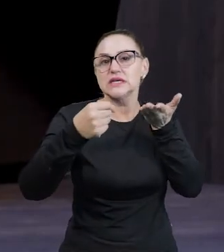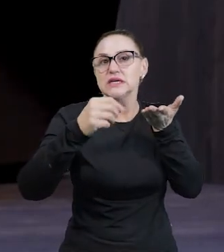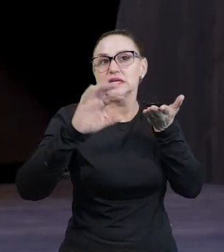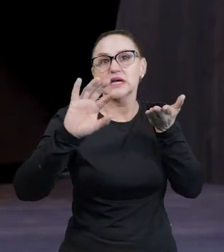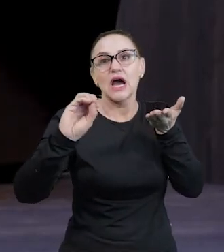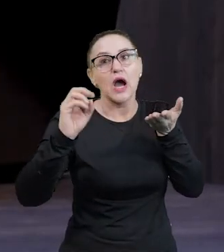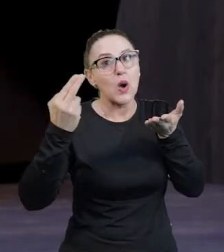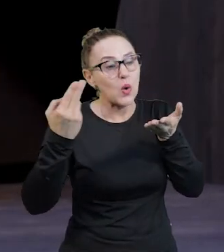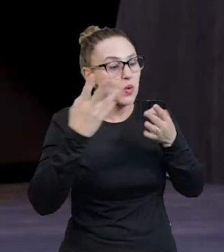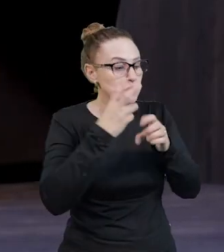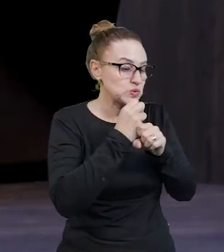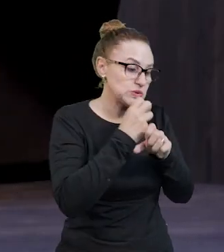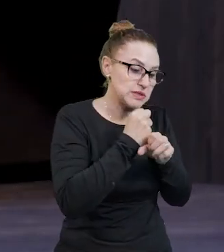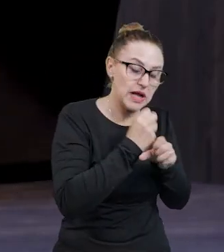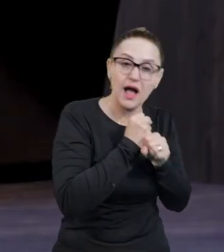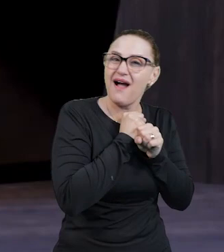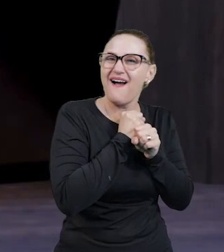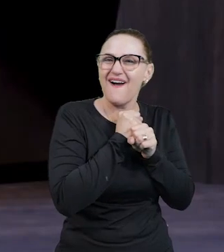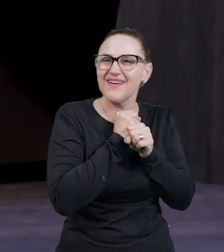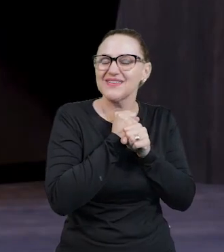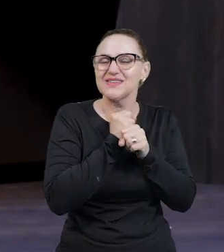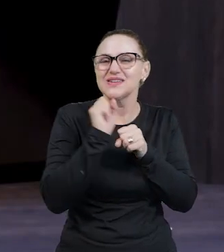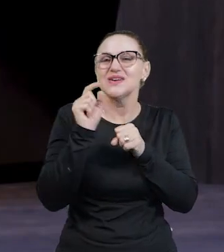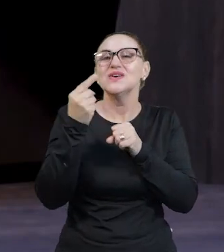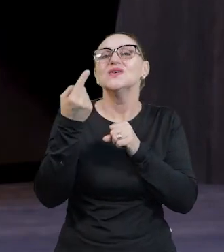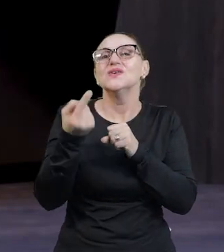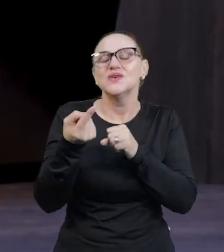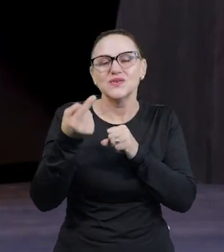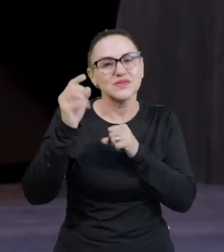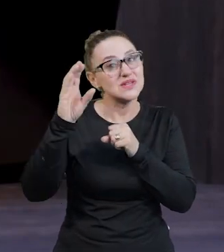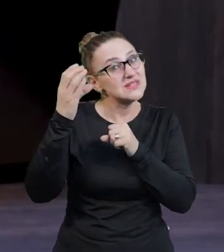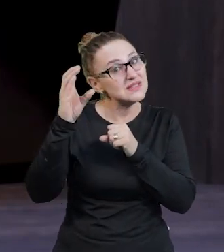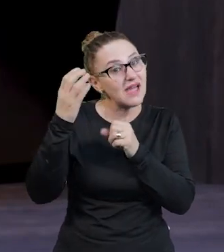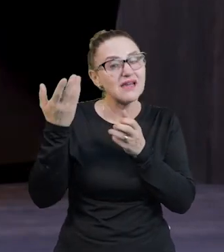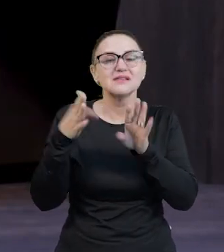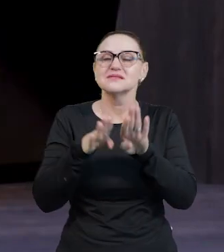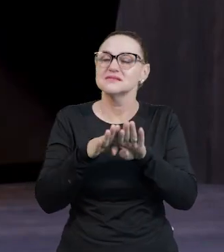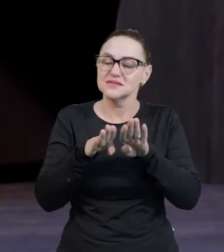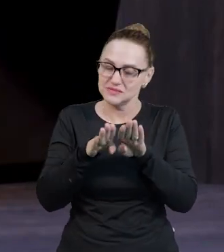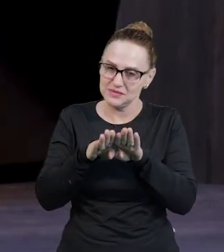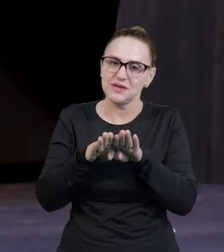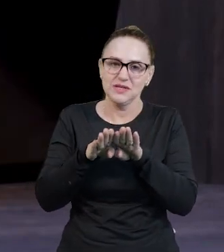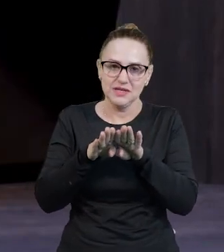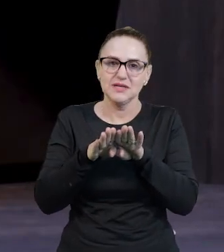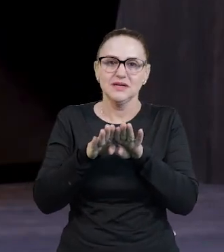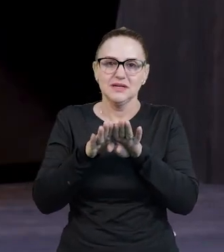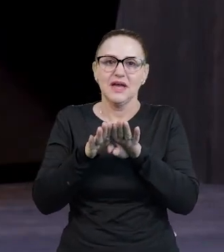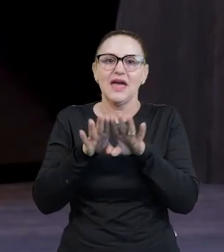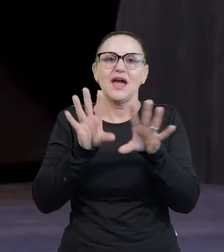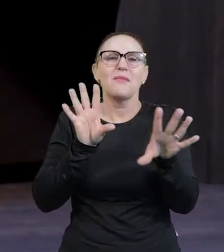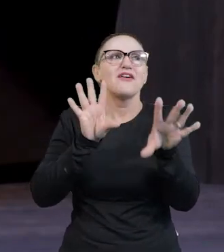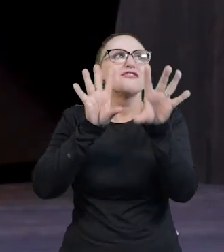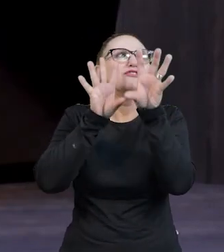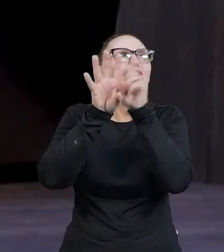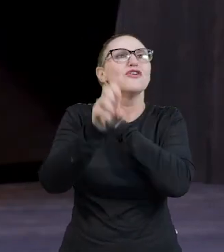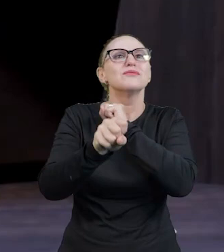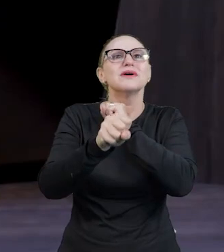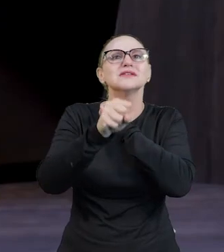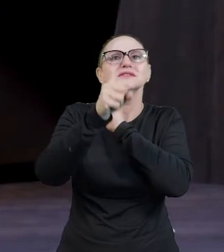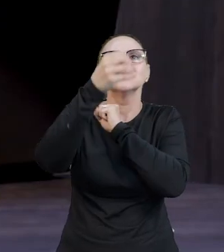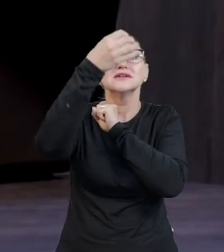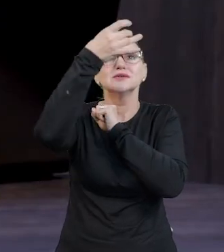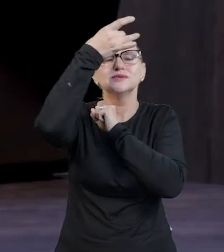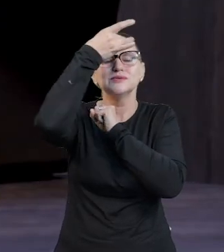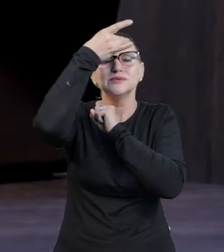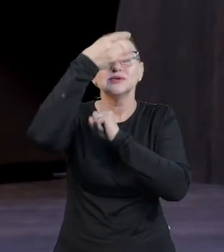cálculos, das ciências todas que nos são apresentadas, porém também há uma formação moral, há uma formação desse